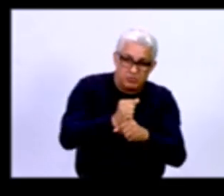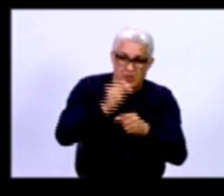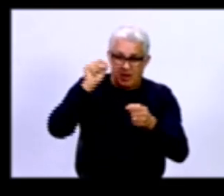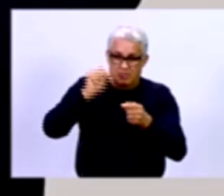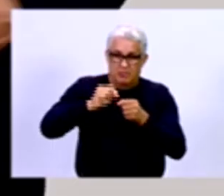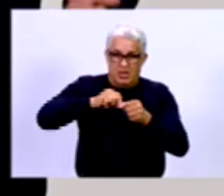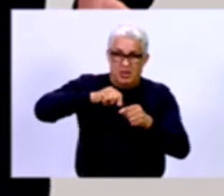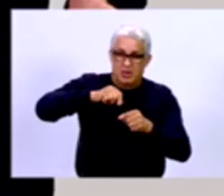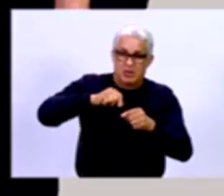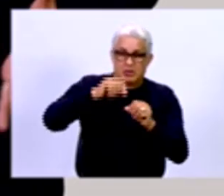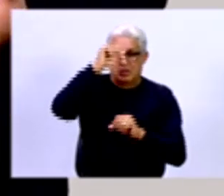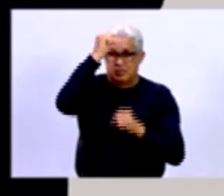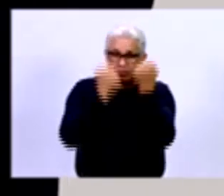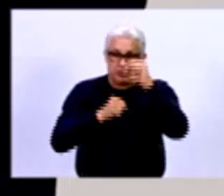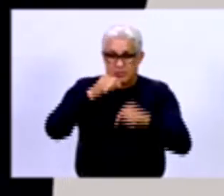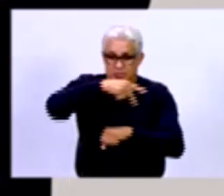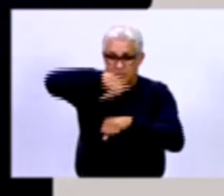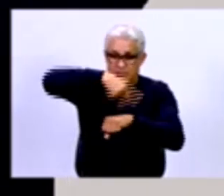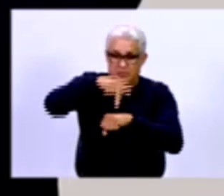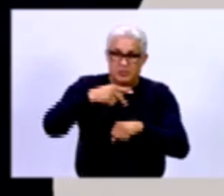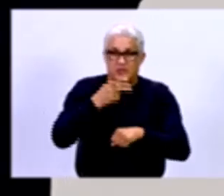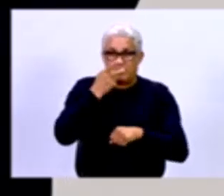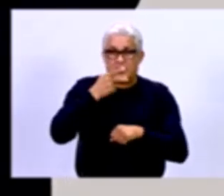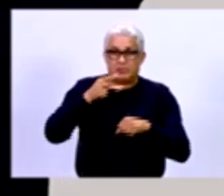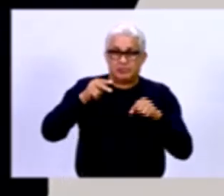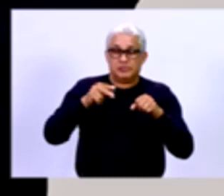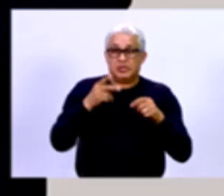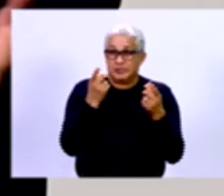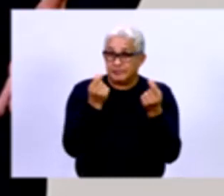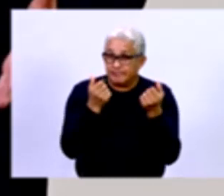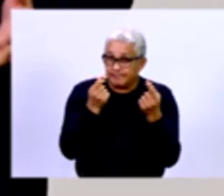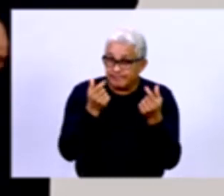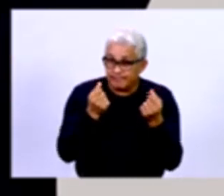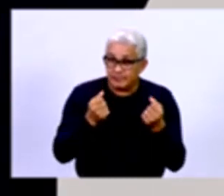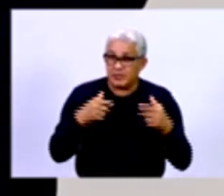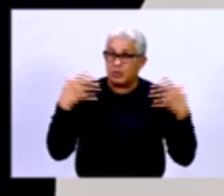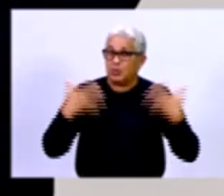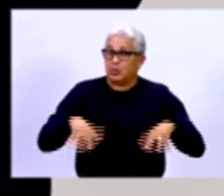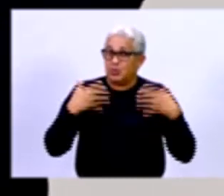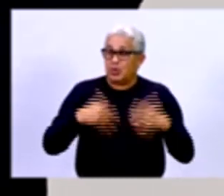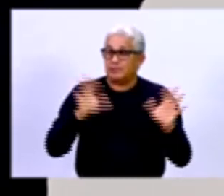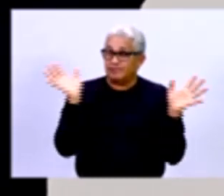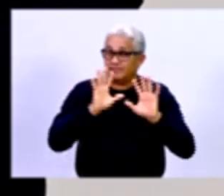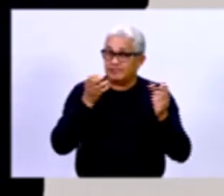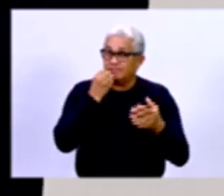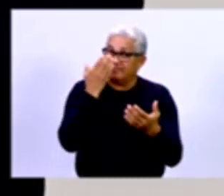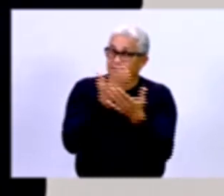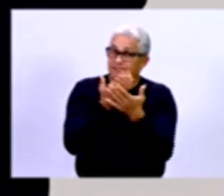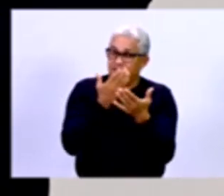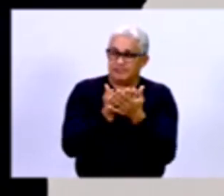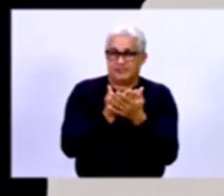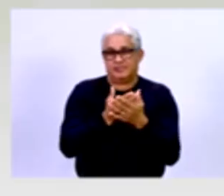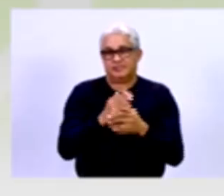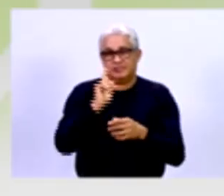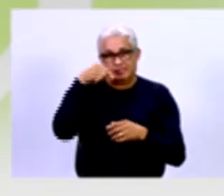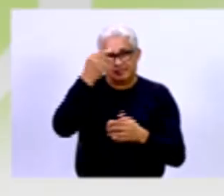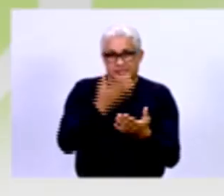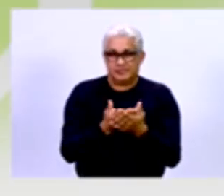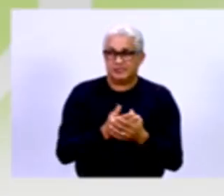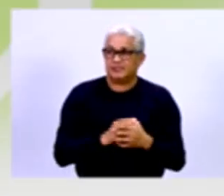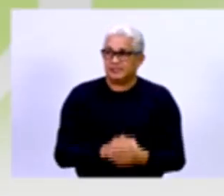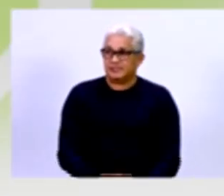um país. Falar sobre a economia do país dá muito pano para manga, não é? Tchau, bons estudos e até a próxima.